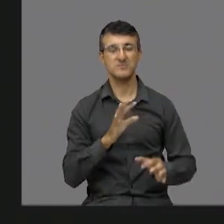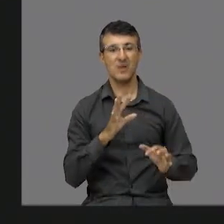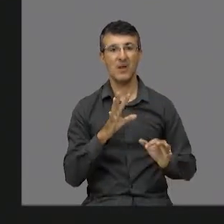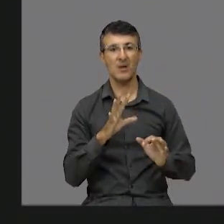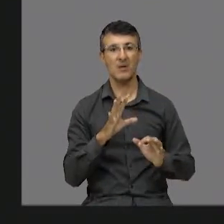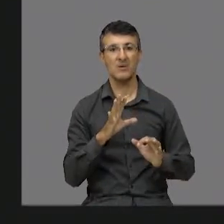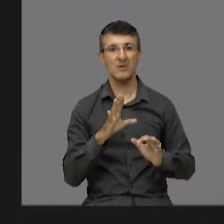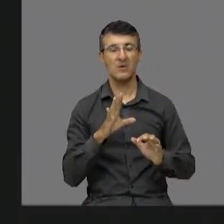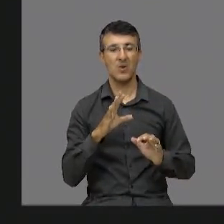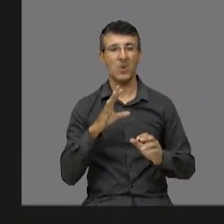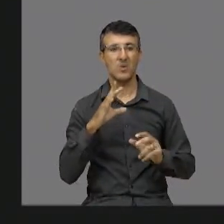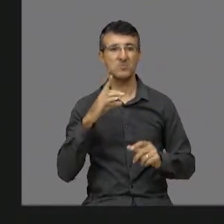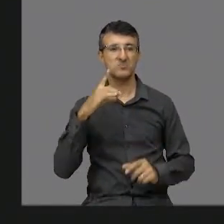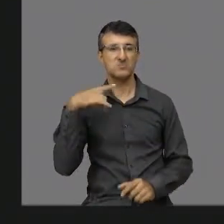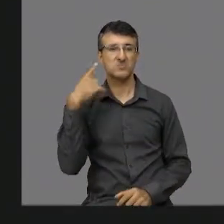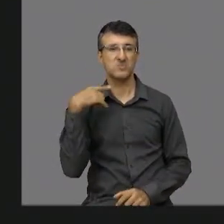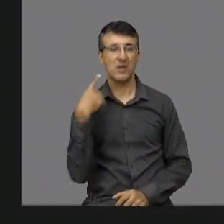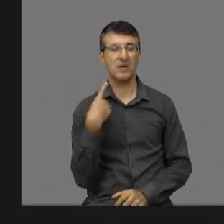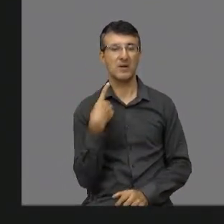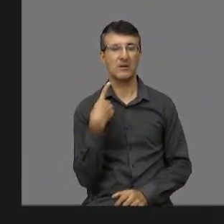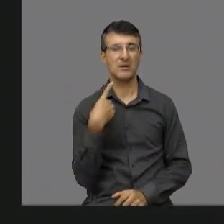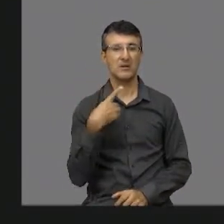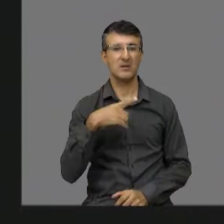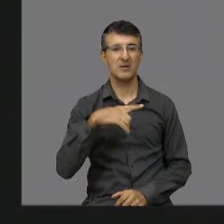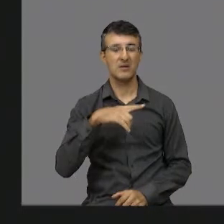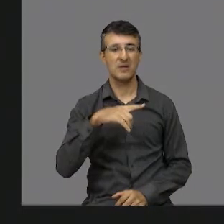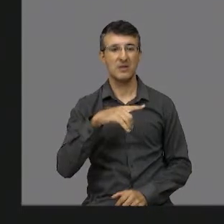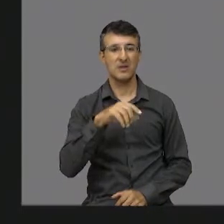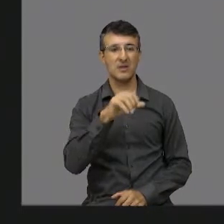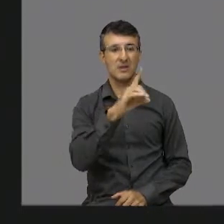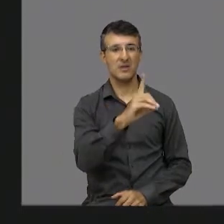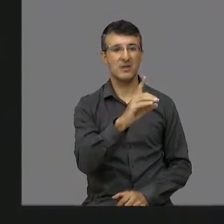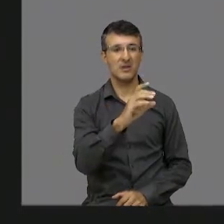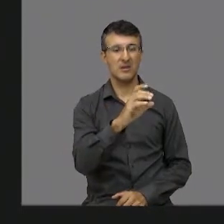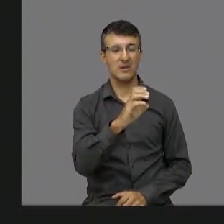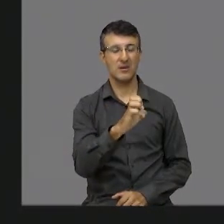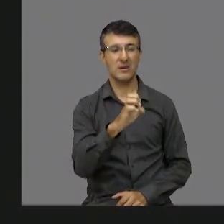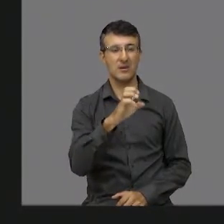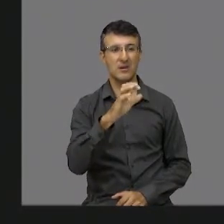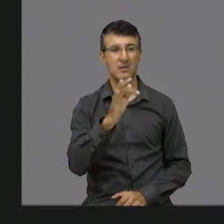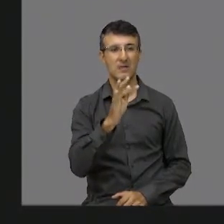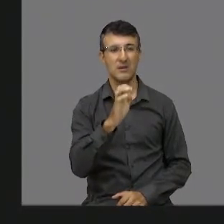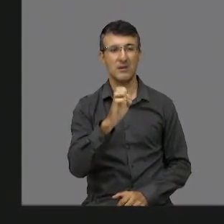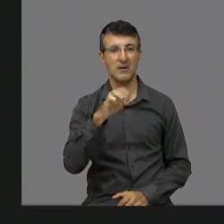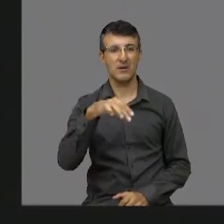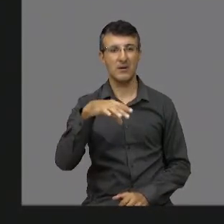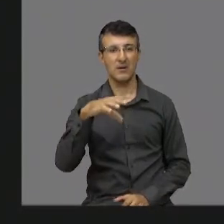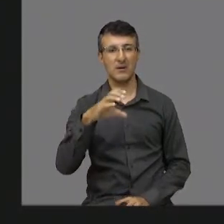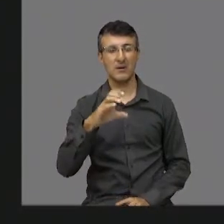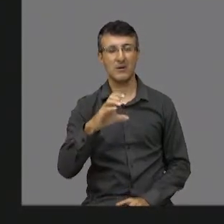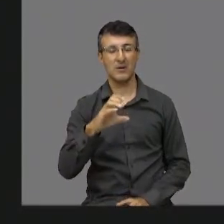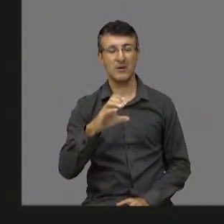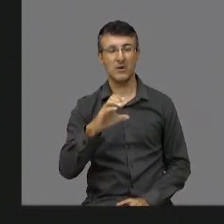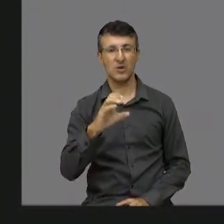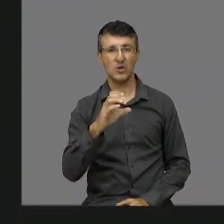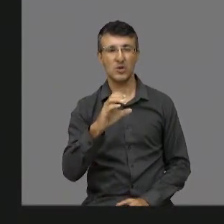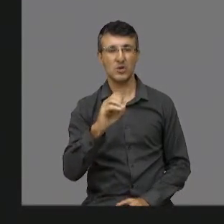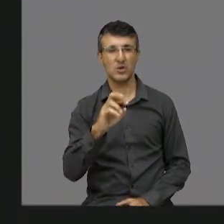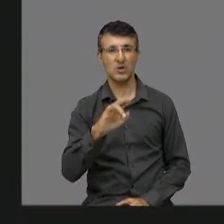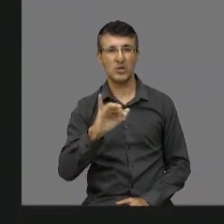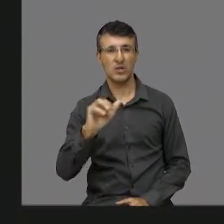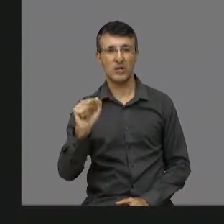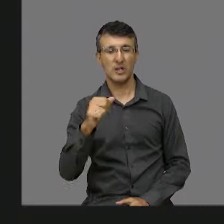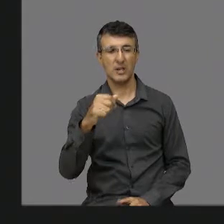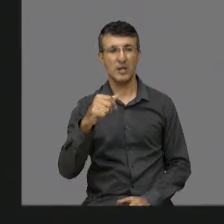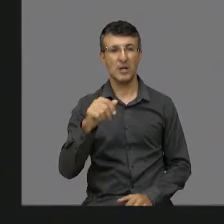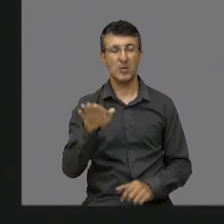São José dos Campos. A Cristiane, conhecido como Cris da Guarda, né? Então sejam muitos bem-vindas, né? Através